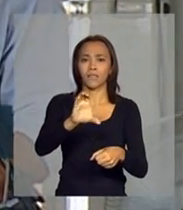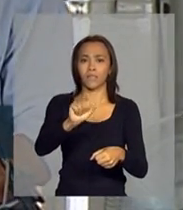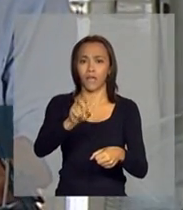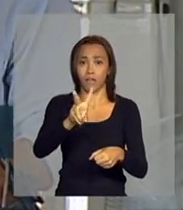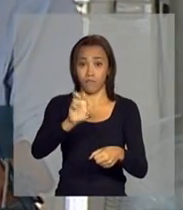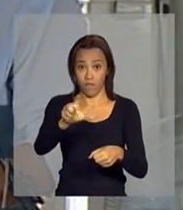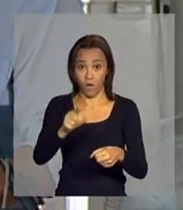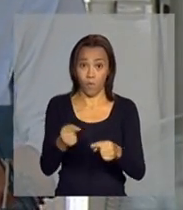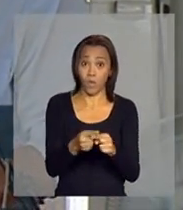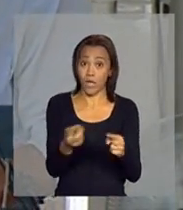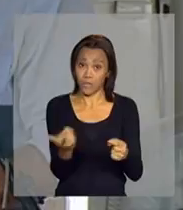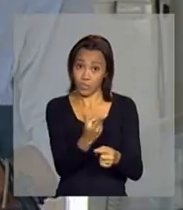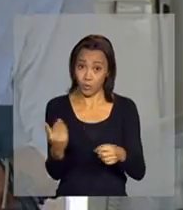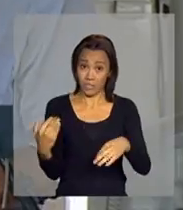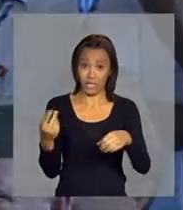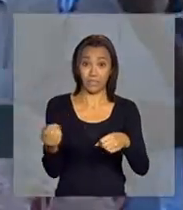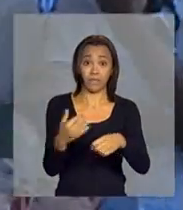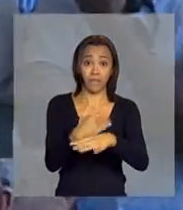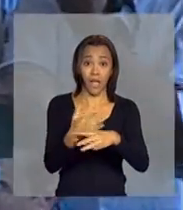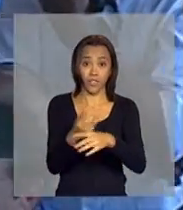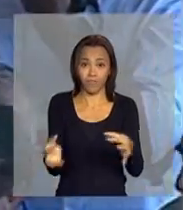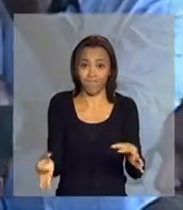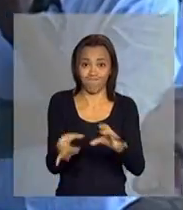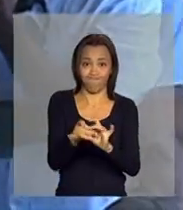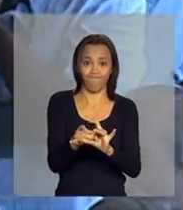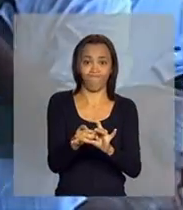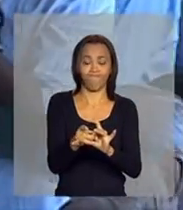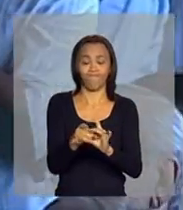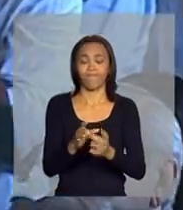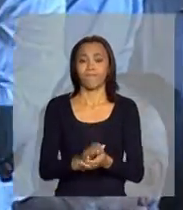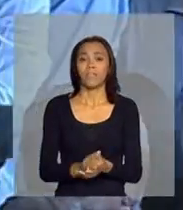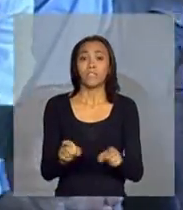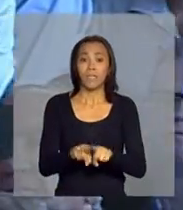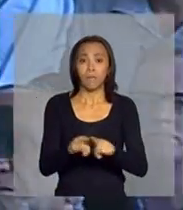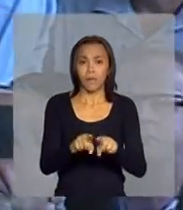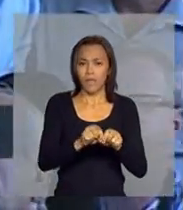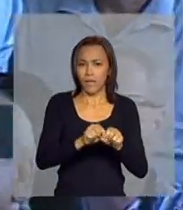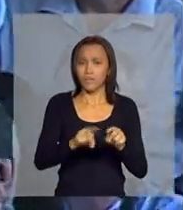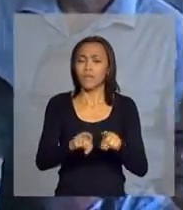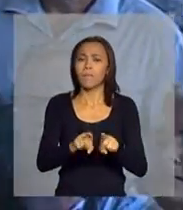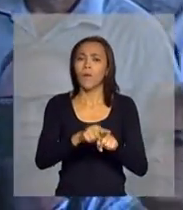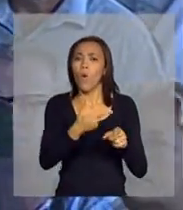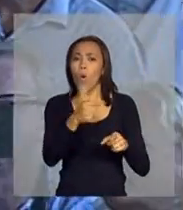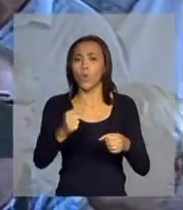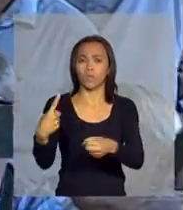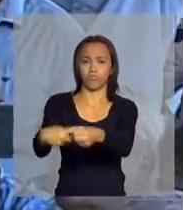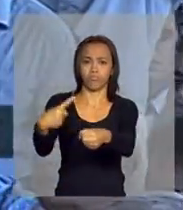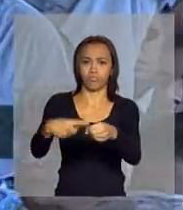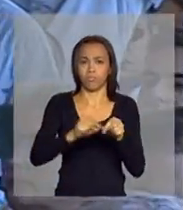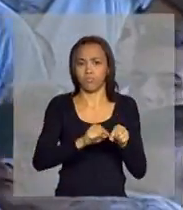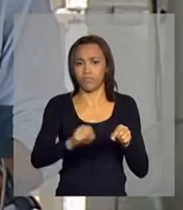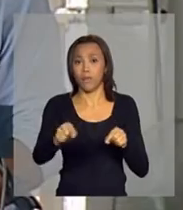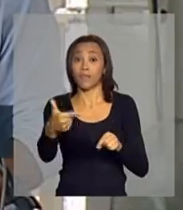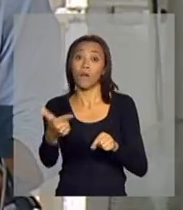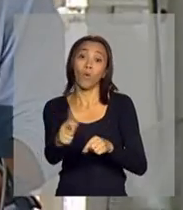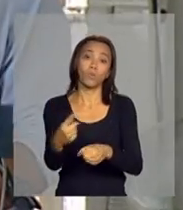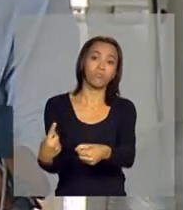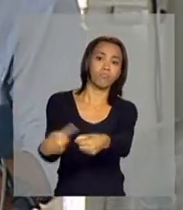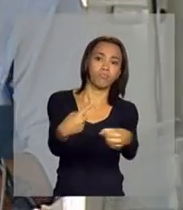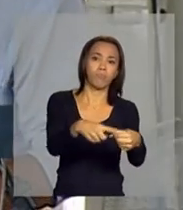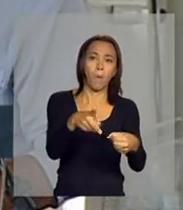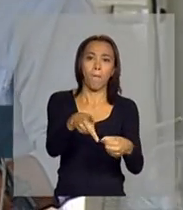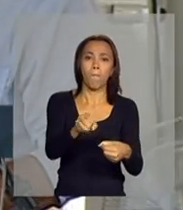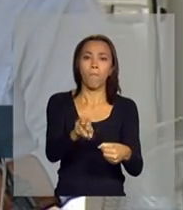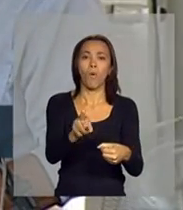A modernização e readequação do trecho de Guarapuava até o porto de Paranaguá, que,